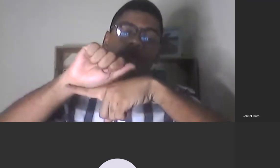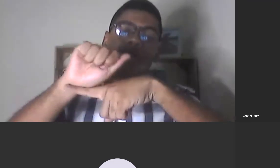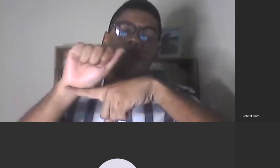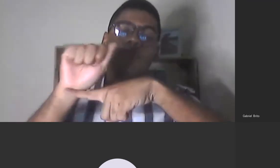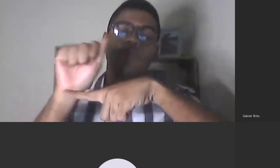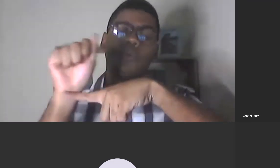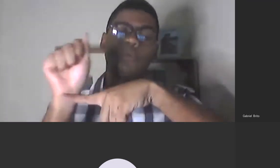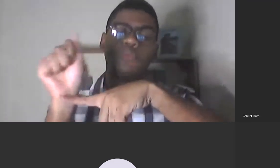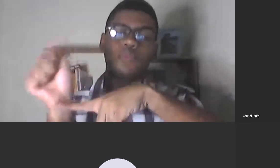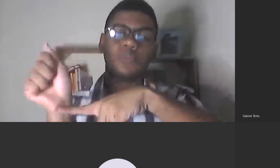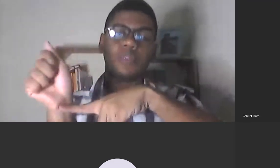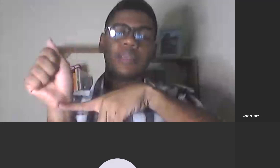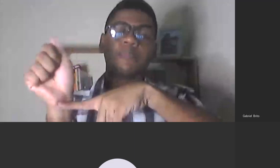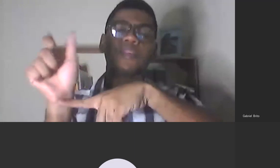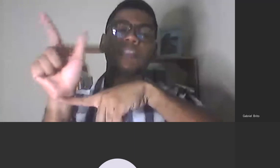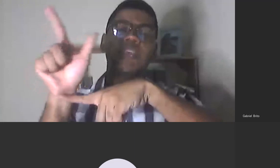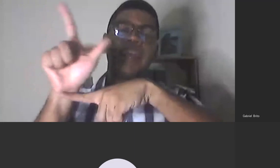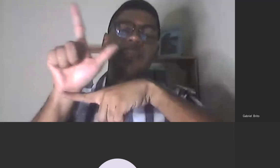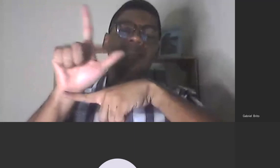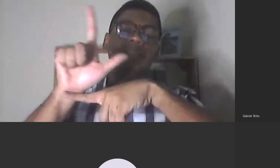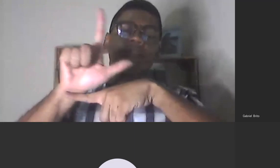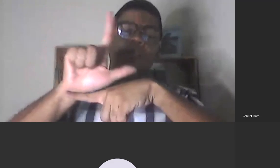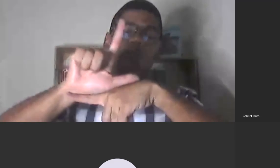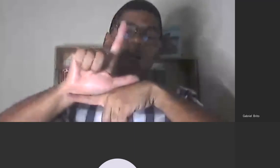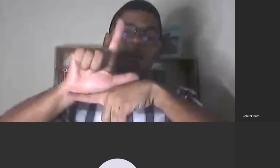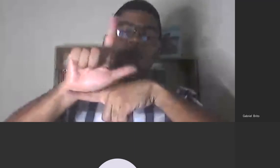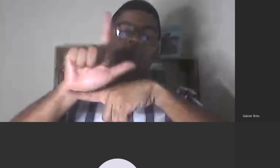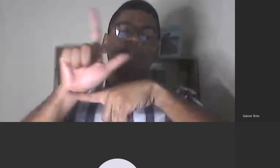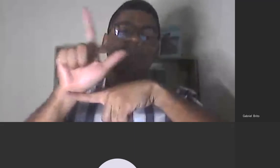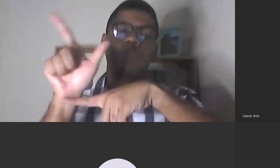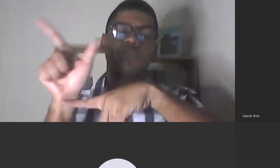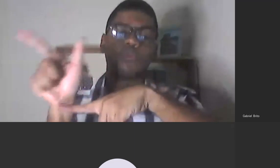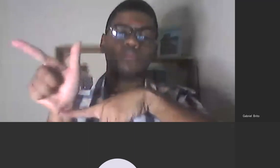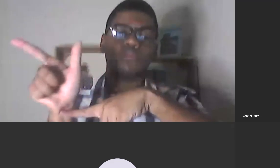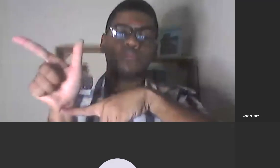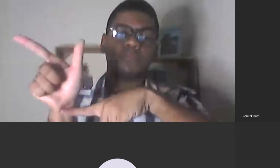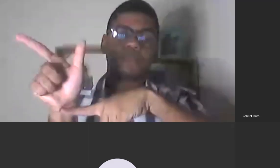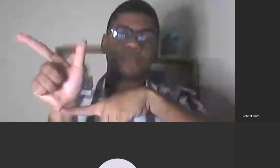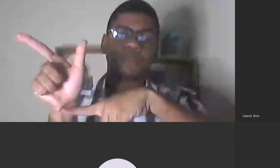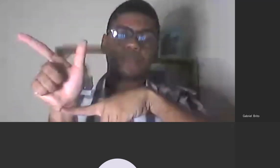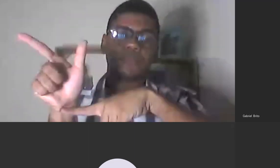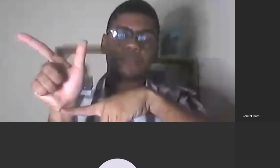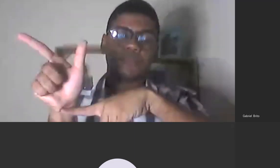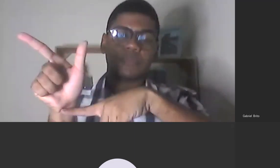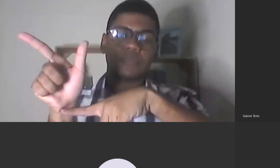lado para o outro, depois em L, de um lado para o outro.